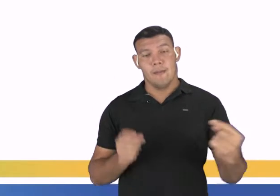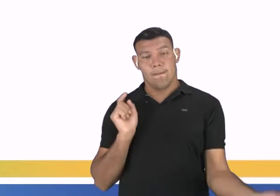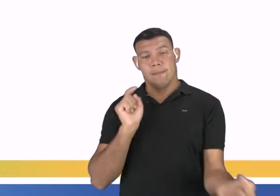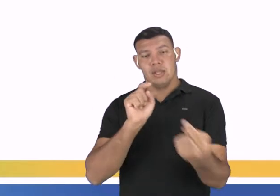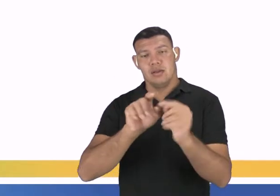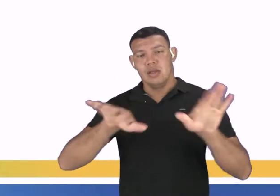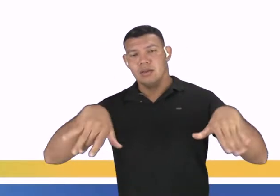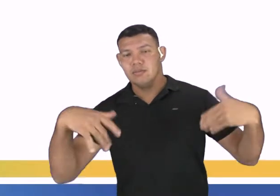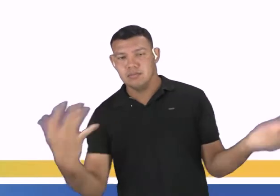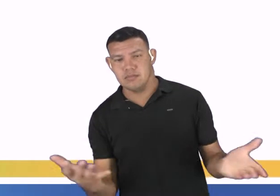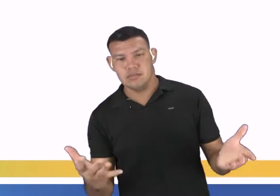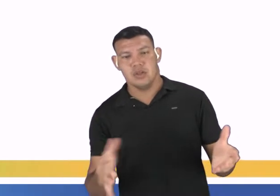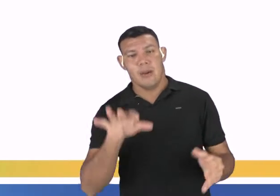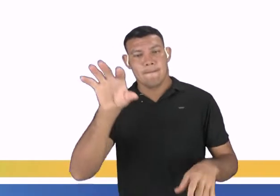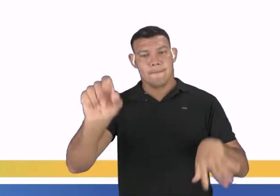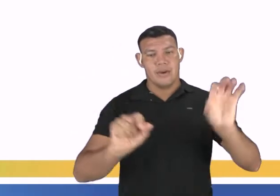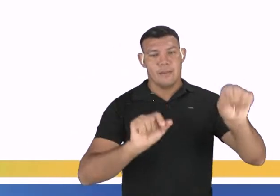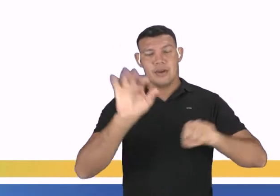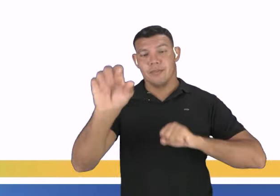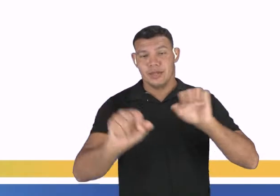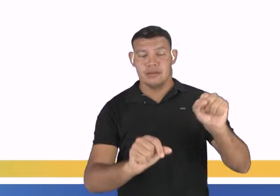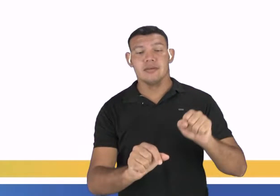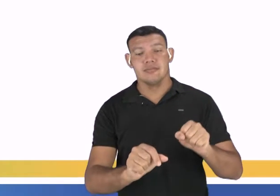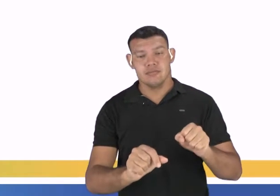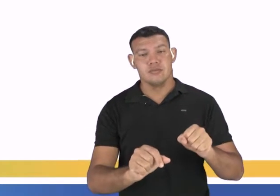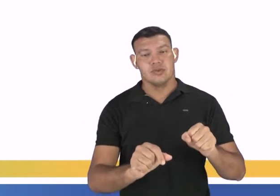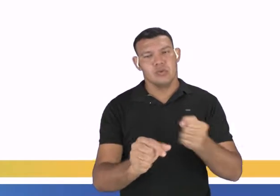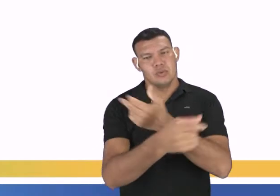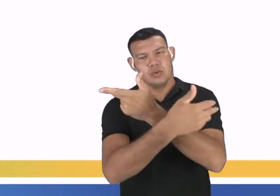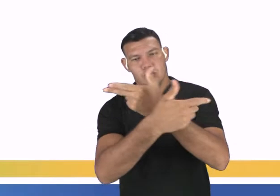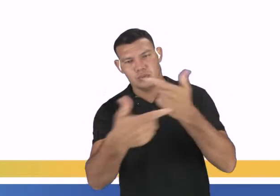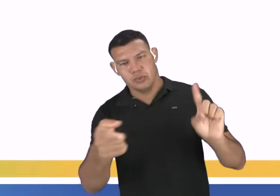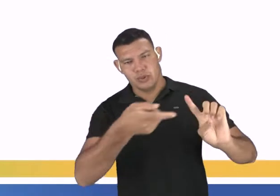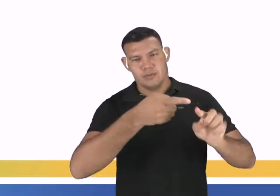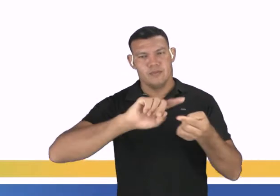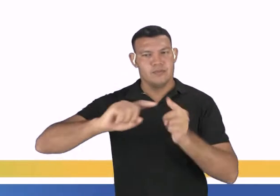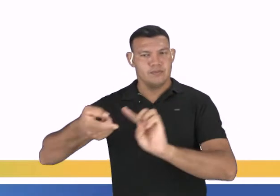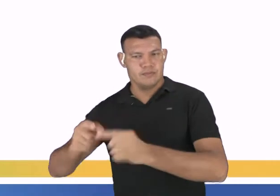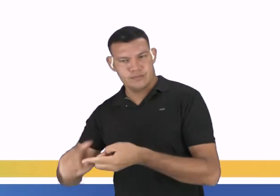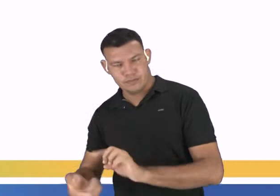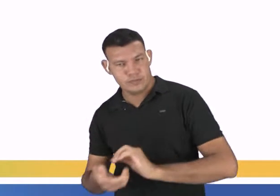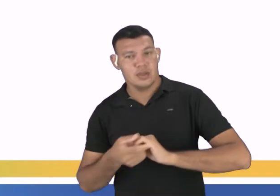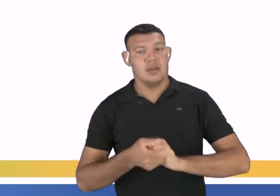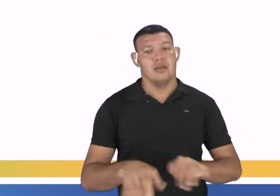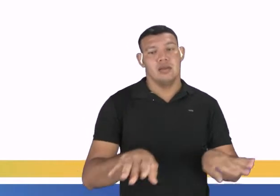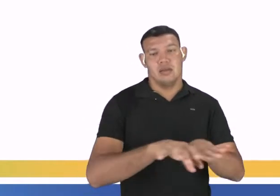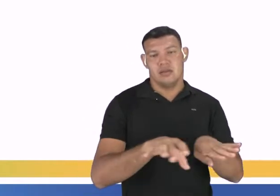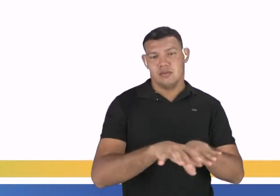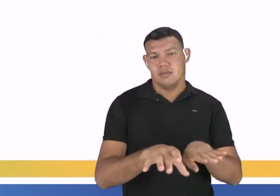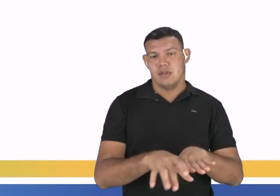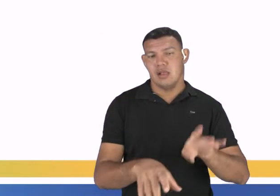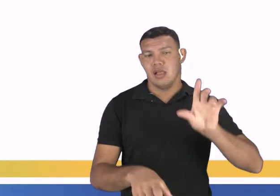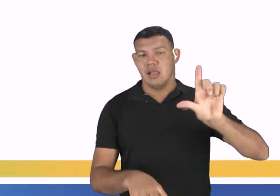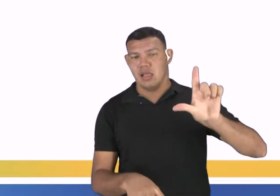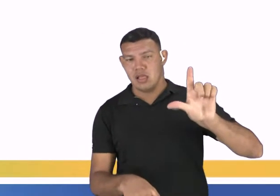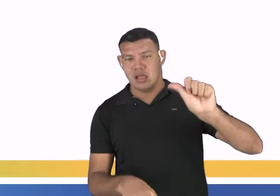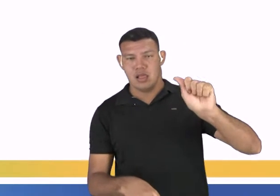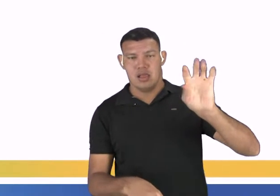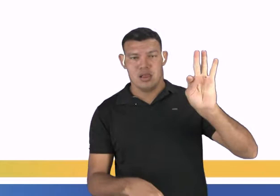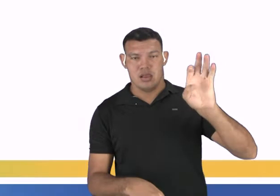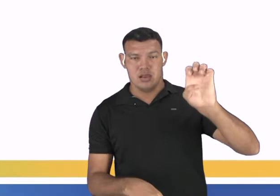Primeiro, adquirir matérias-primas para a expansão industrial, como o petróleo e o látex, buscar novos